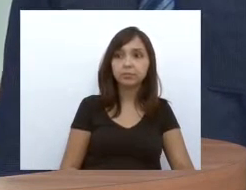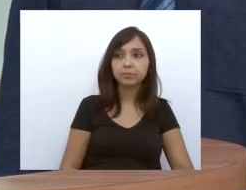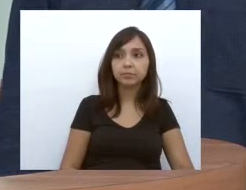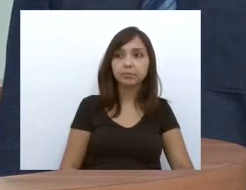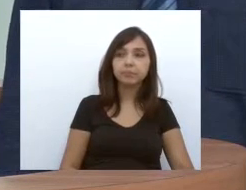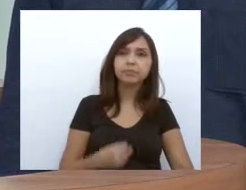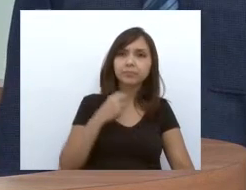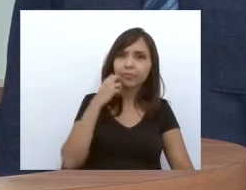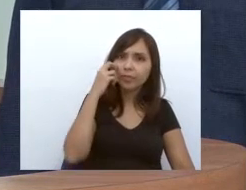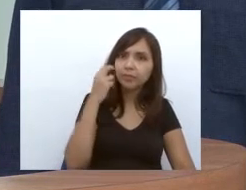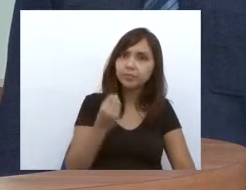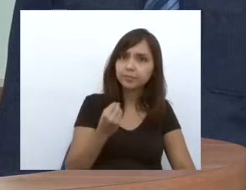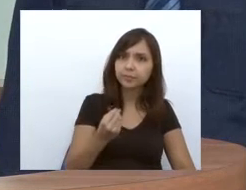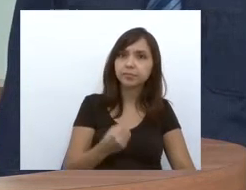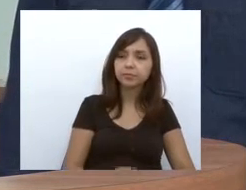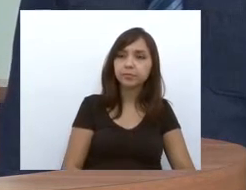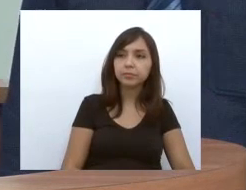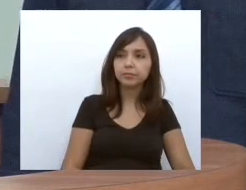Vergonhoso.